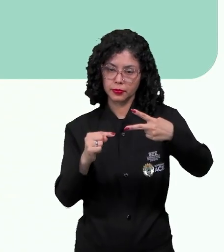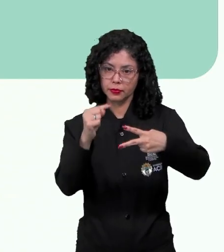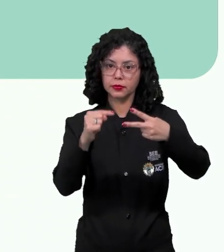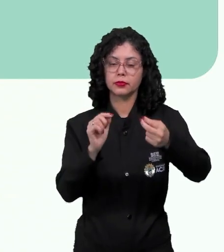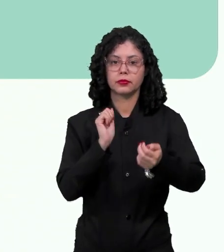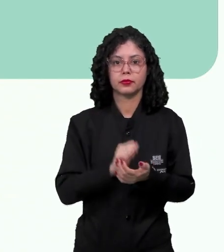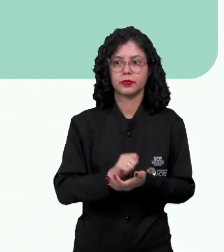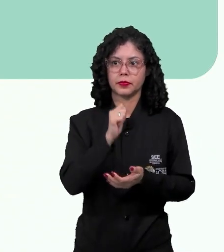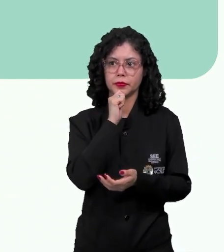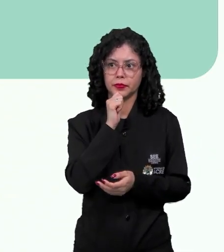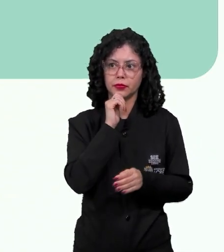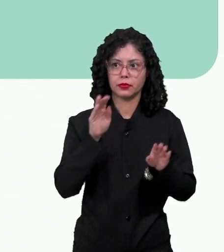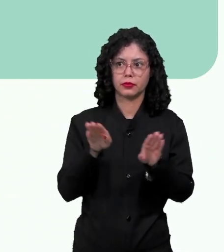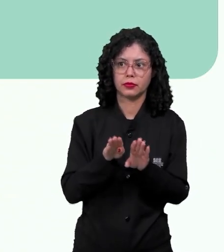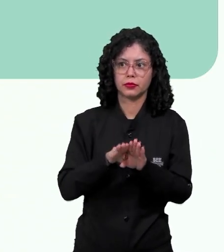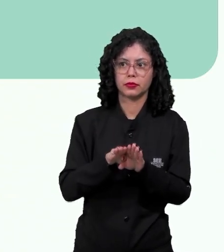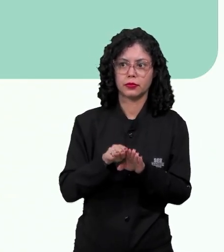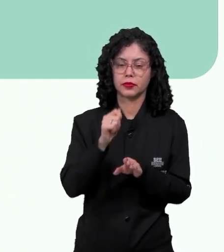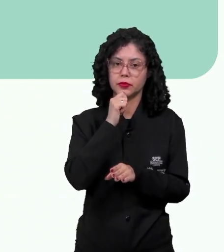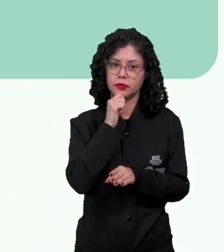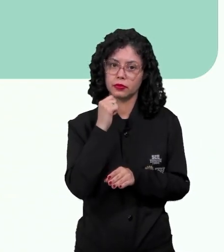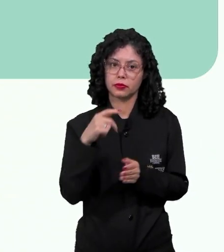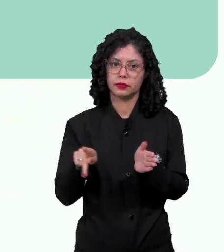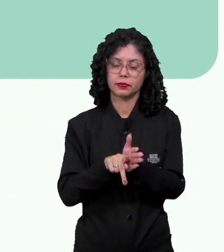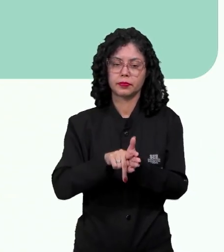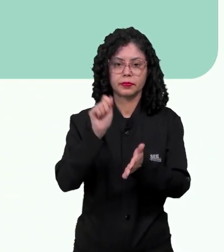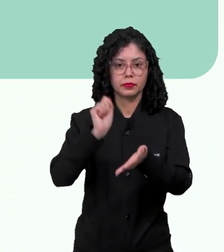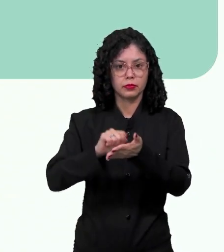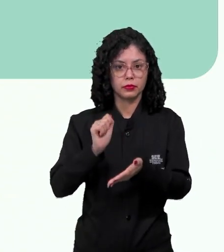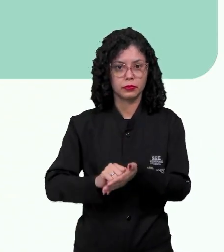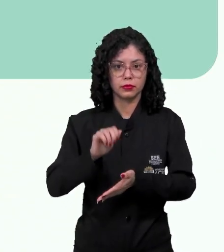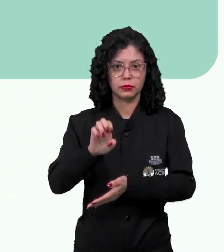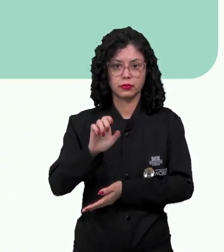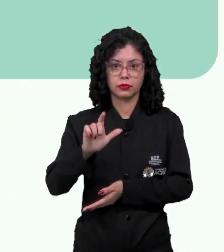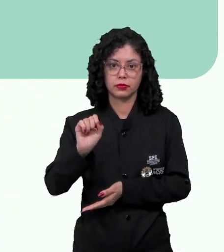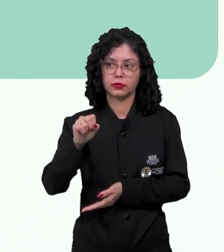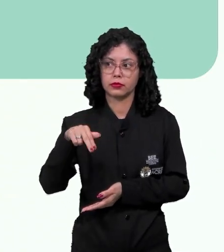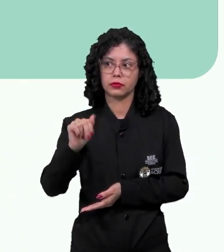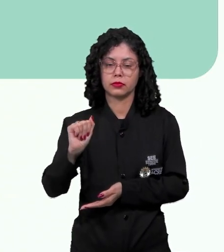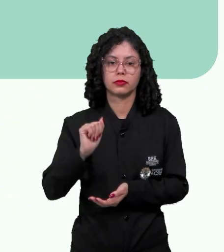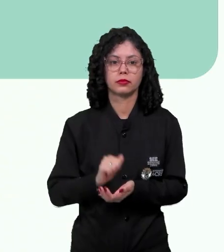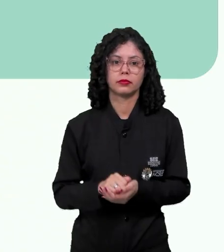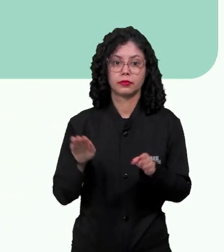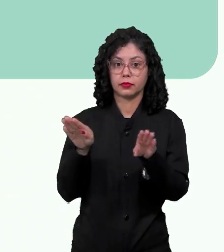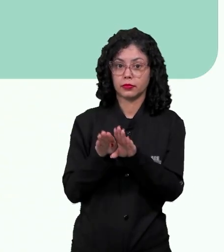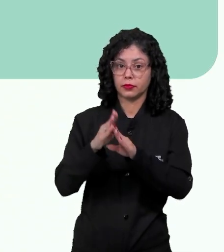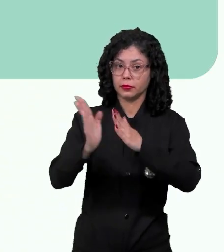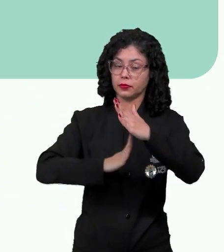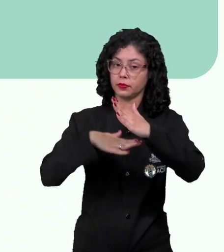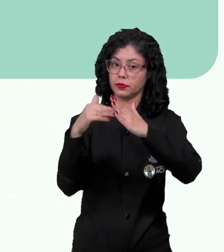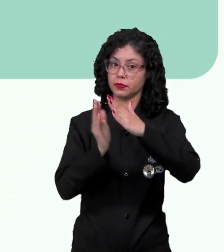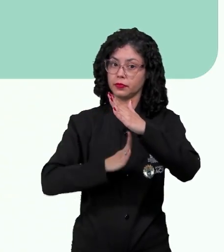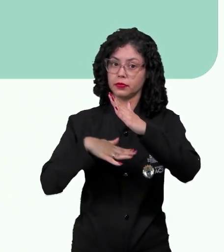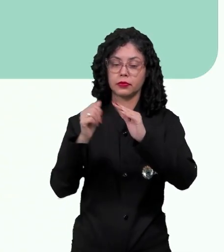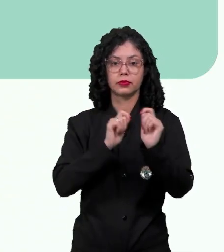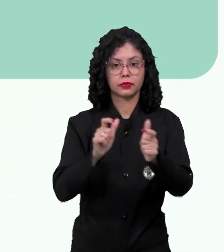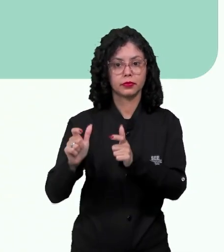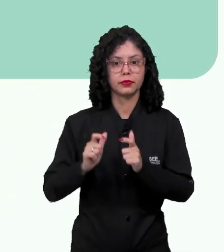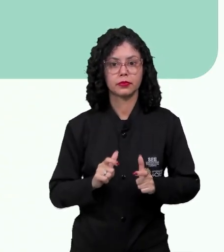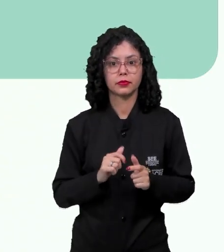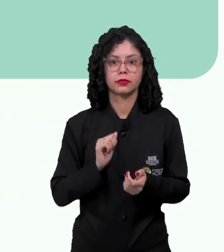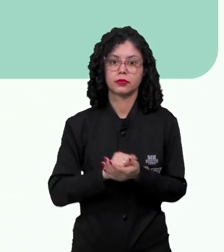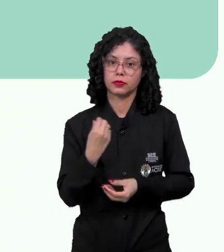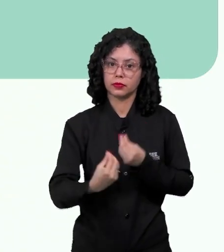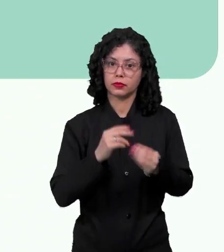obras que nós iremos analisar agora, que é uma obra do escritor Elson Farias e também uma pintura de